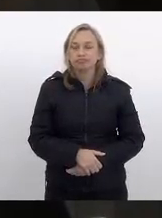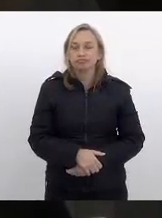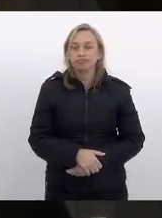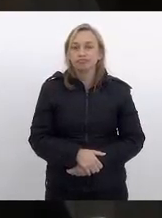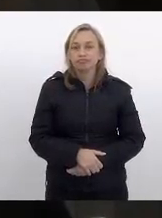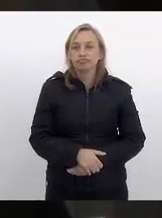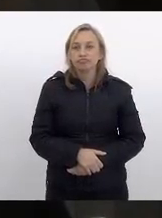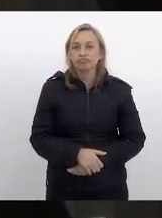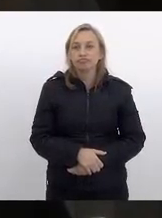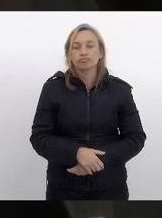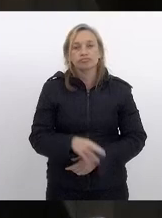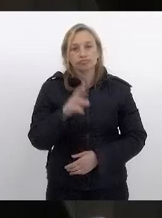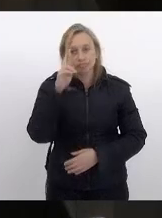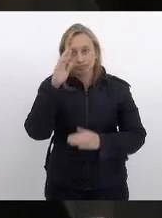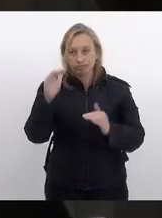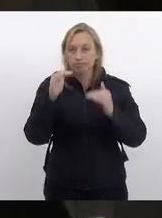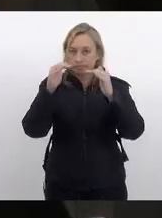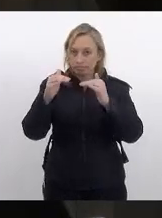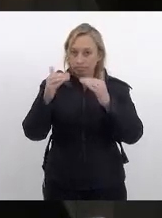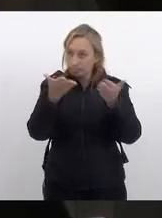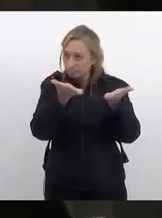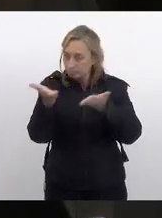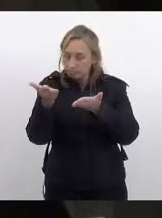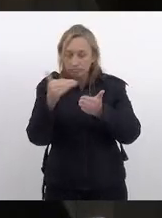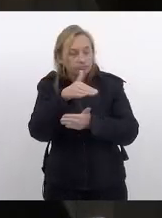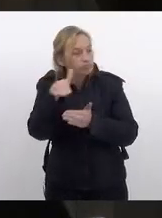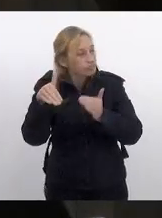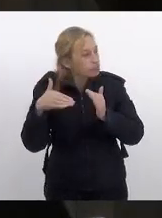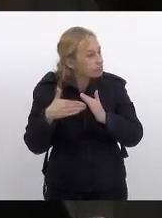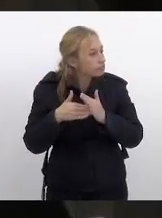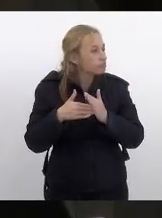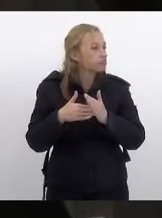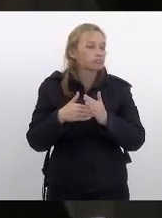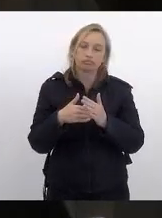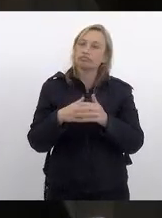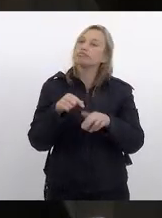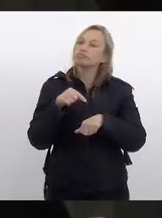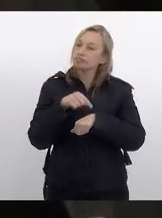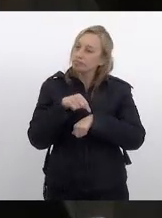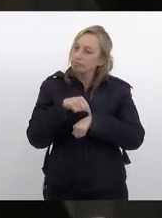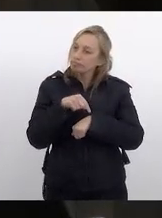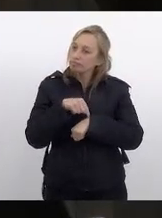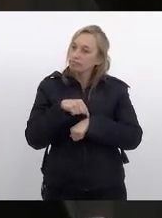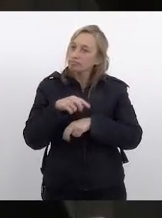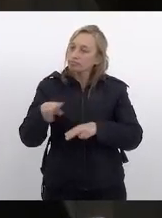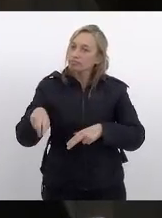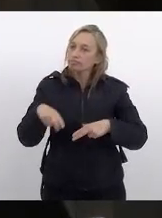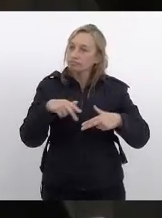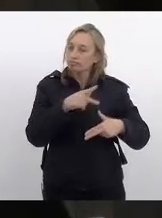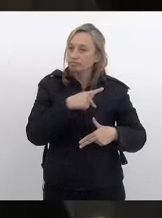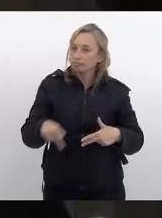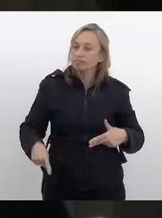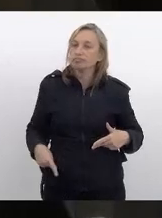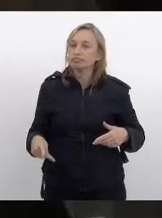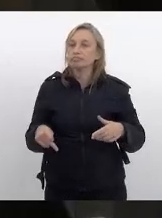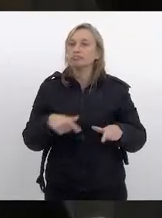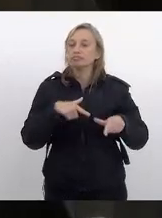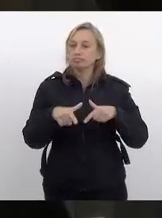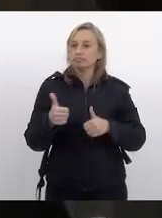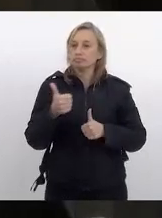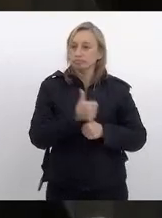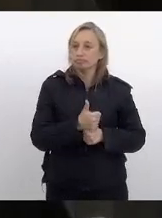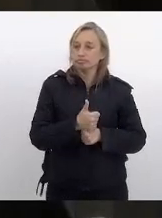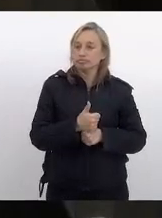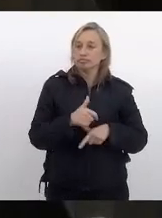vossa excelência Vossa Excelência em todas em absolutamente todas as ocasiões que assumiu a presidência dos trabalhos desta casa